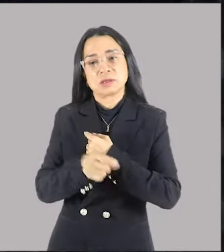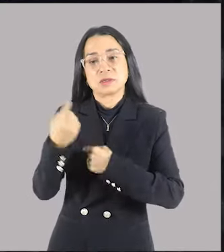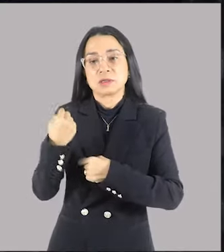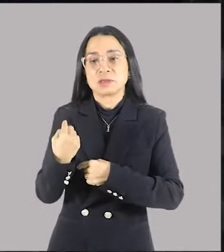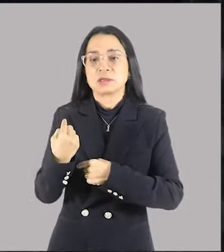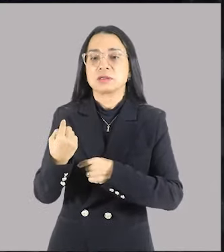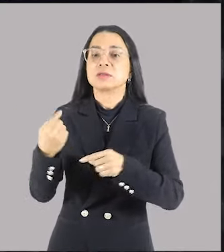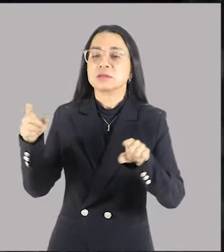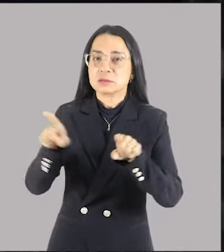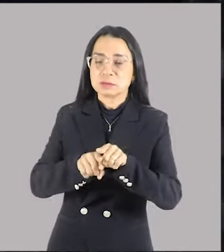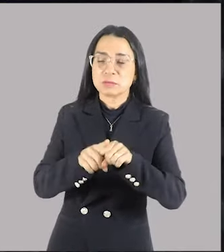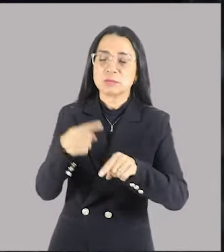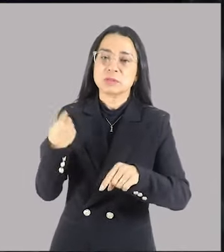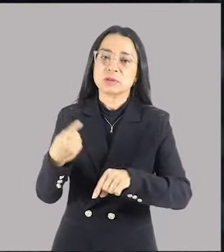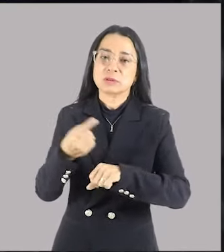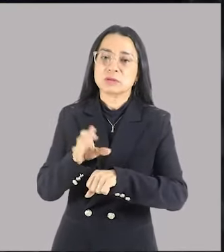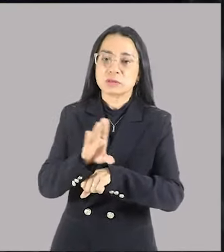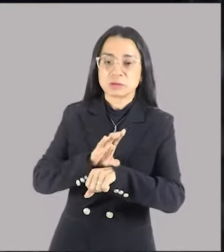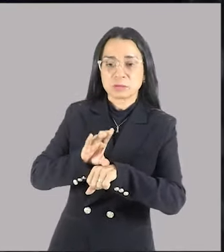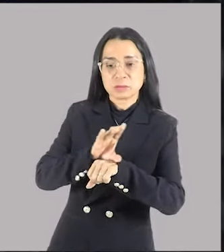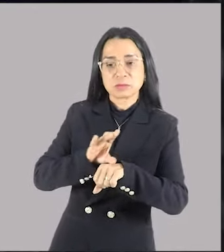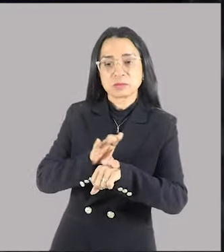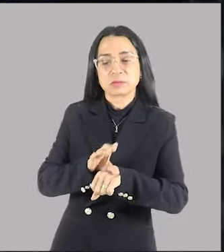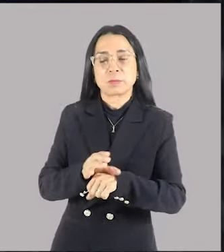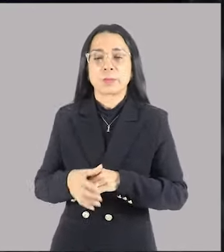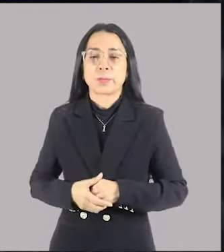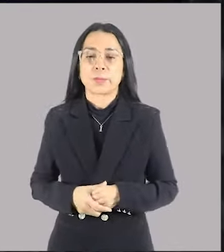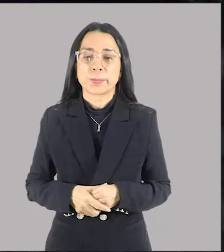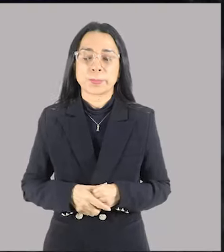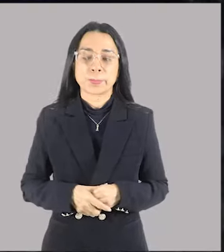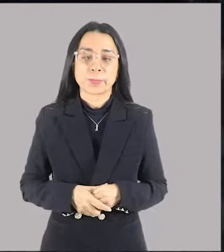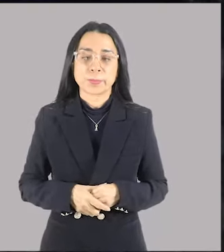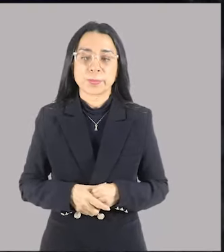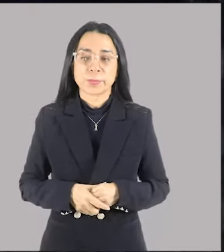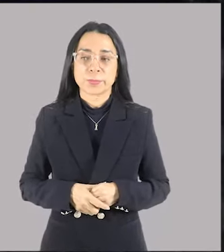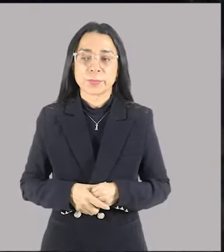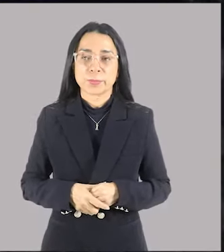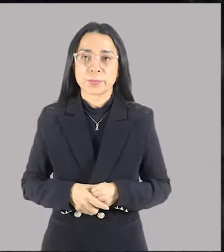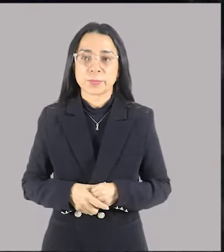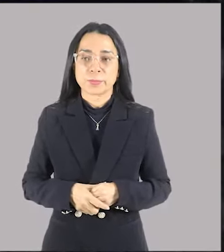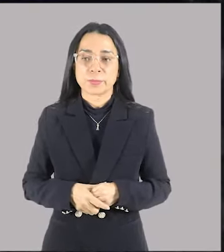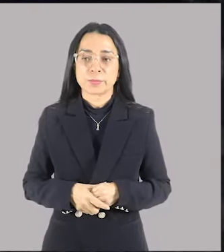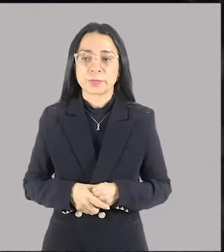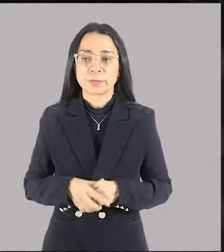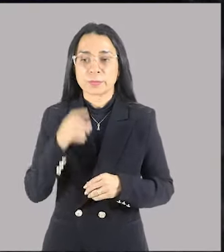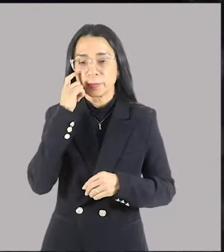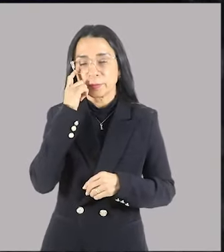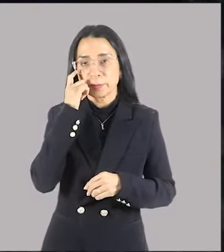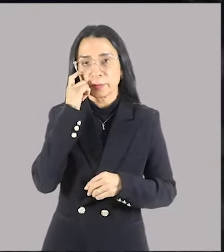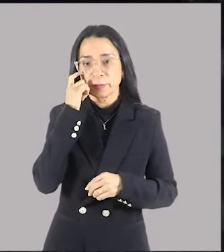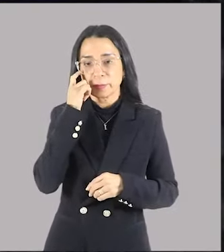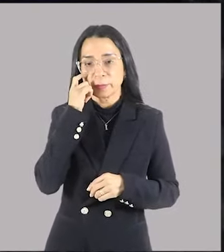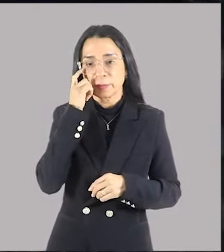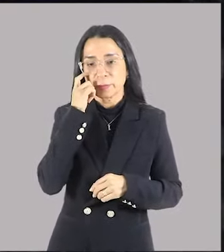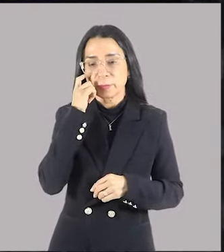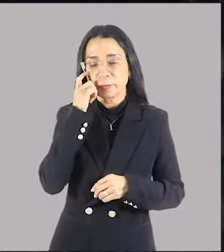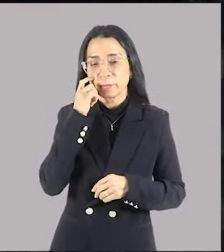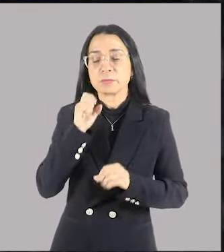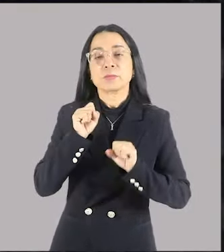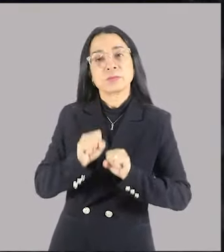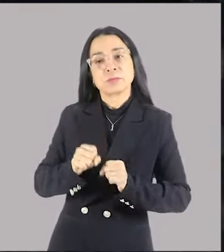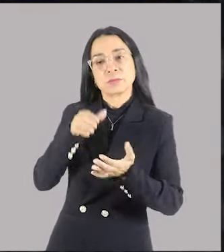nossa Constituição a necessária avaliação especial de desempenho para adquirir estabilidade e portanto esse servidor